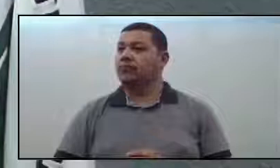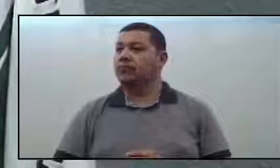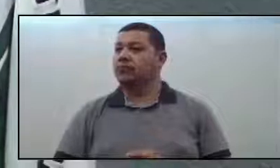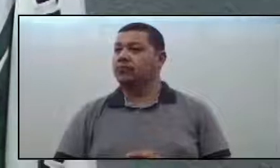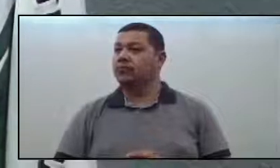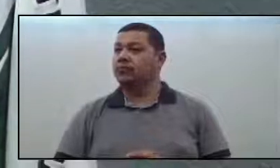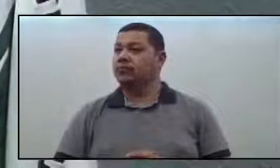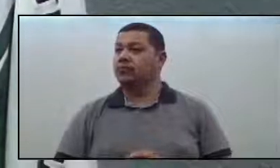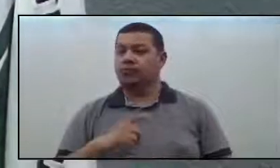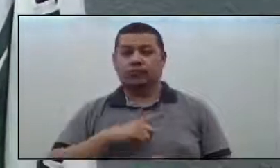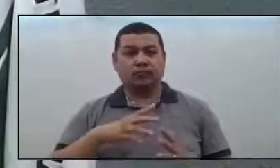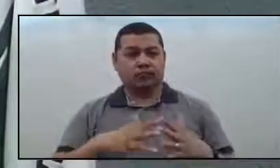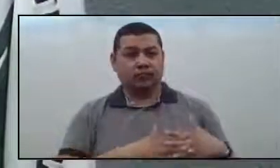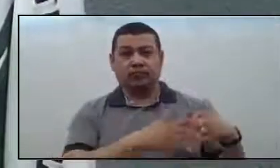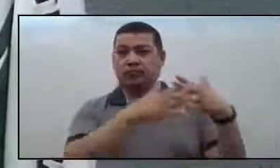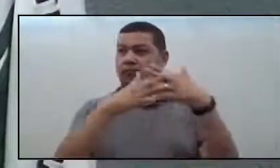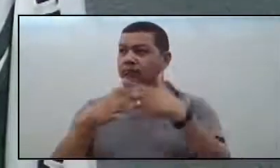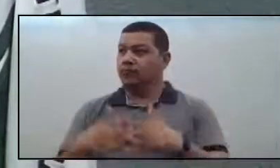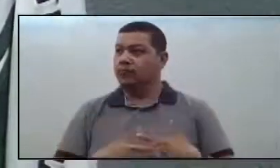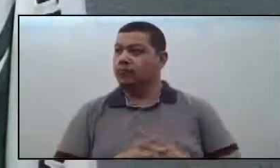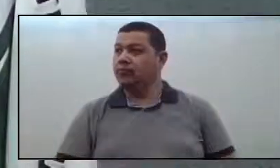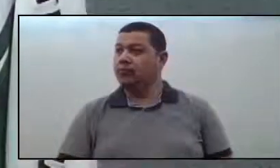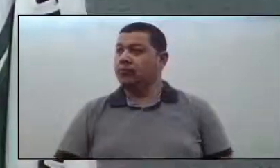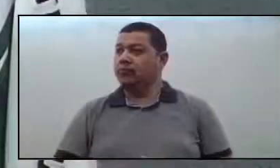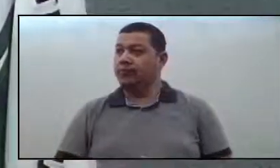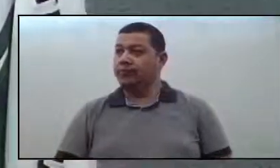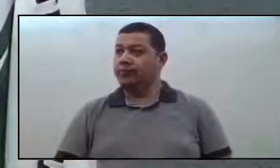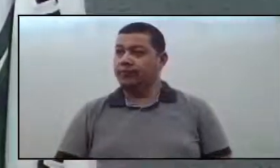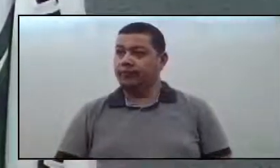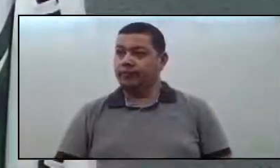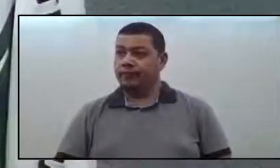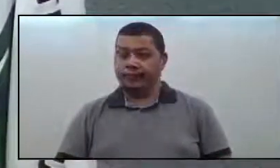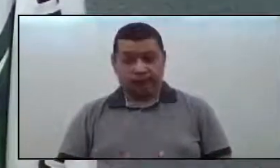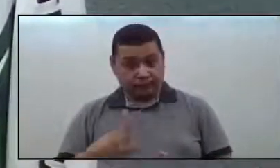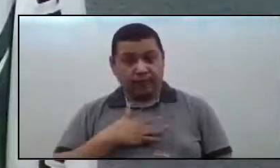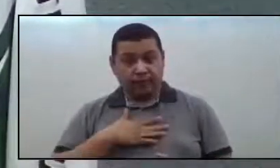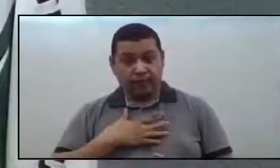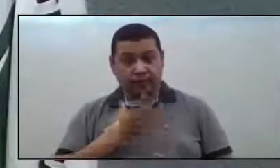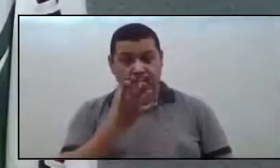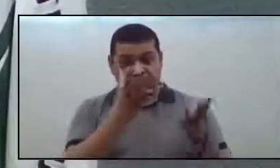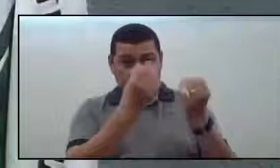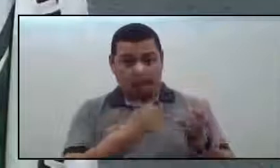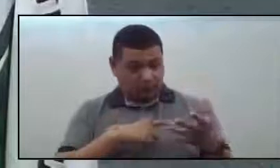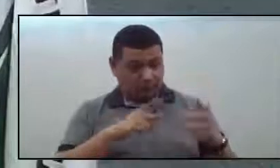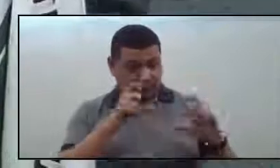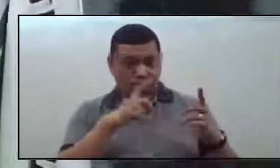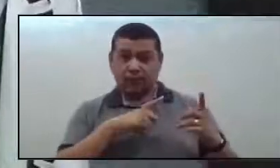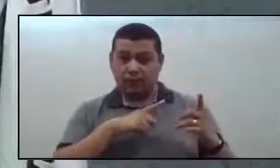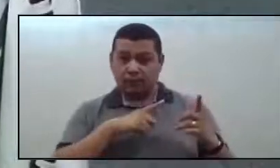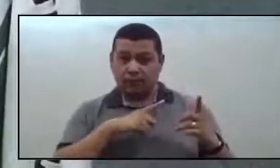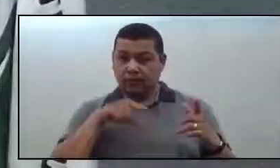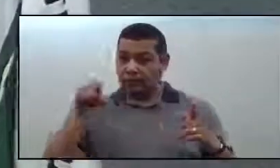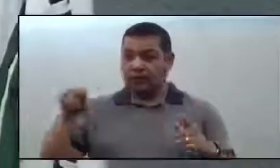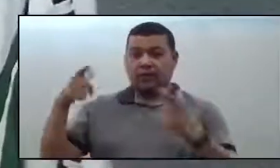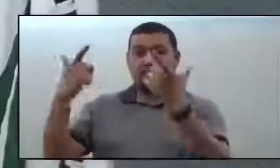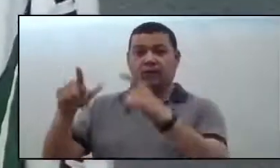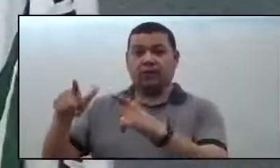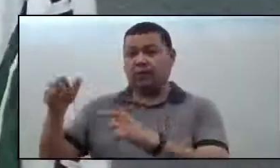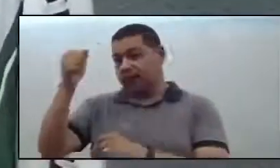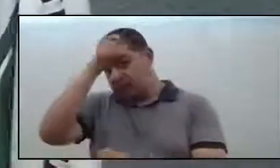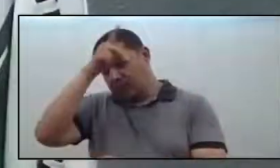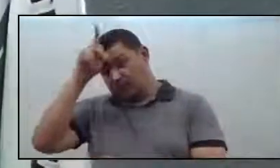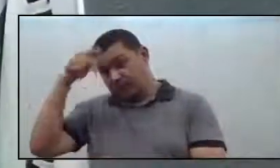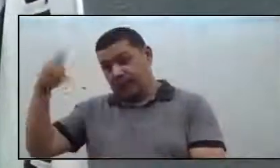onde estava o caminhão. E eu recebo essa foto falando que estava lá na chácara do